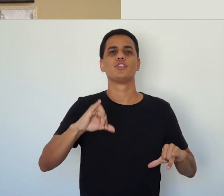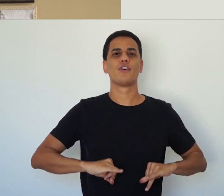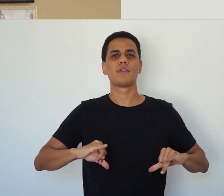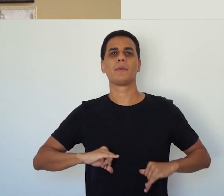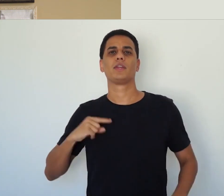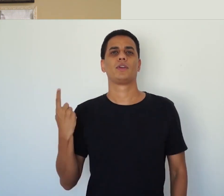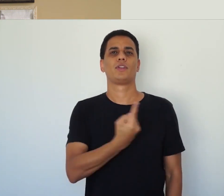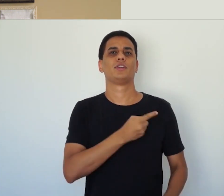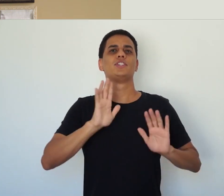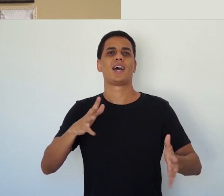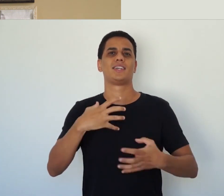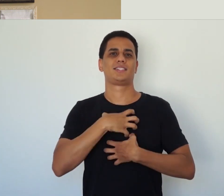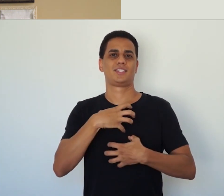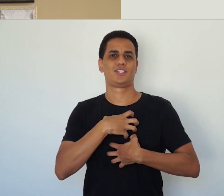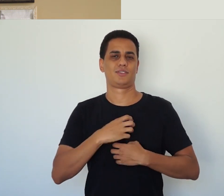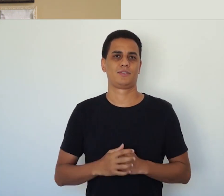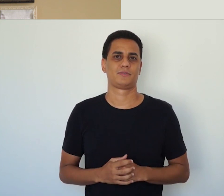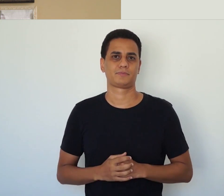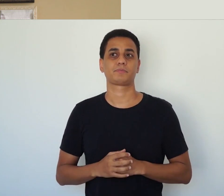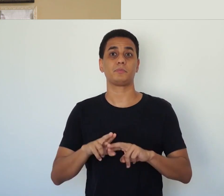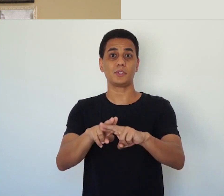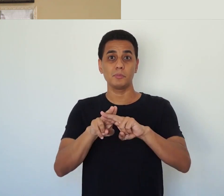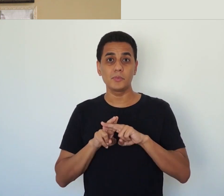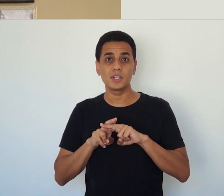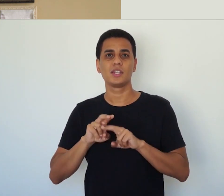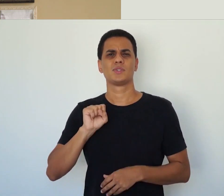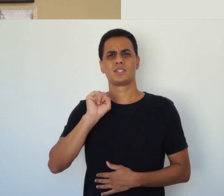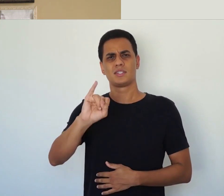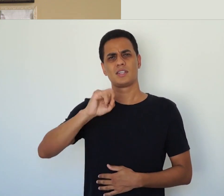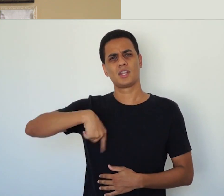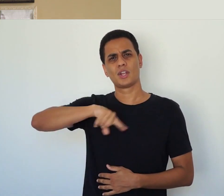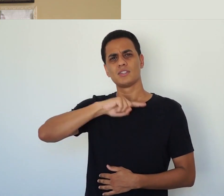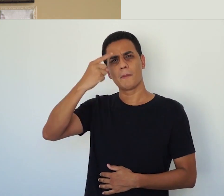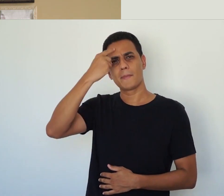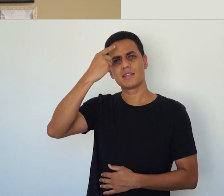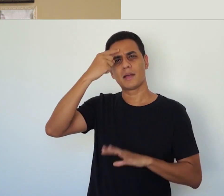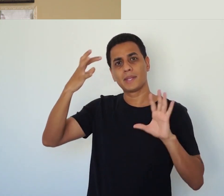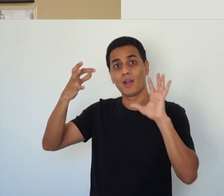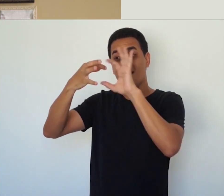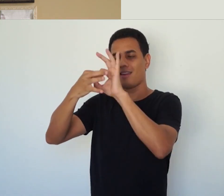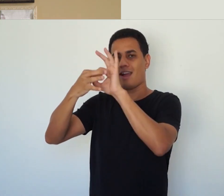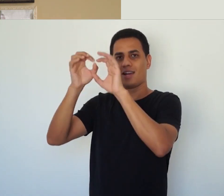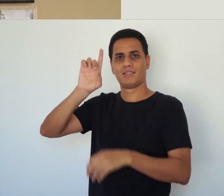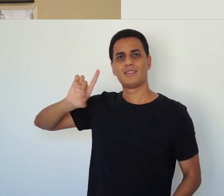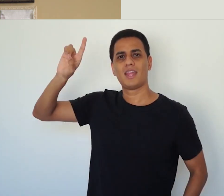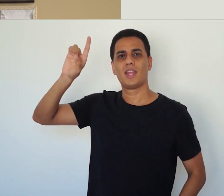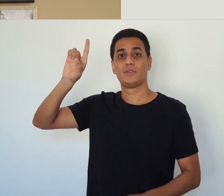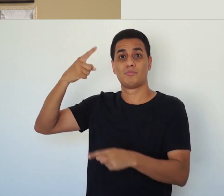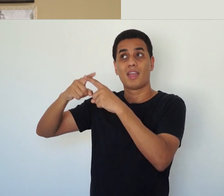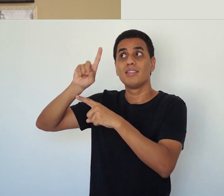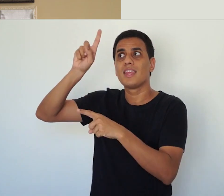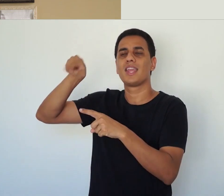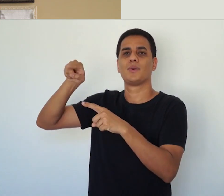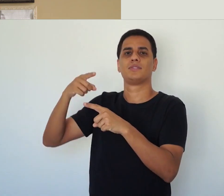dor e desafio terreno que você e eu estejamos enfrentando. Por isso, quando nós mantemos o nosso pensamento nas coisas que são